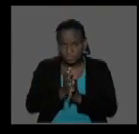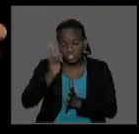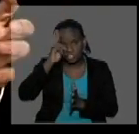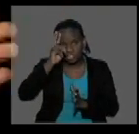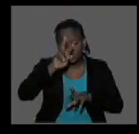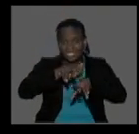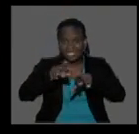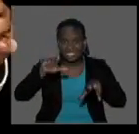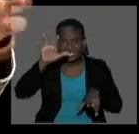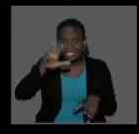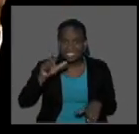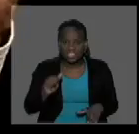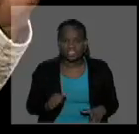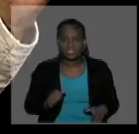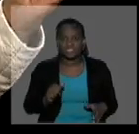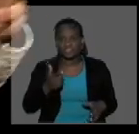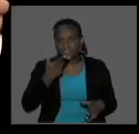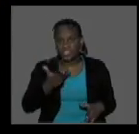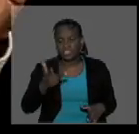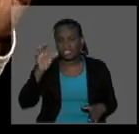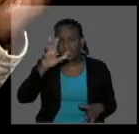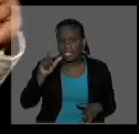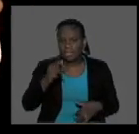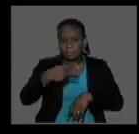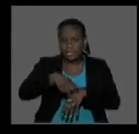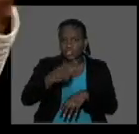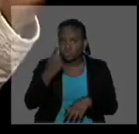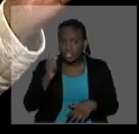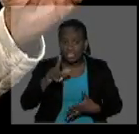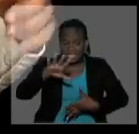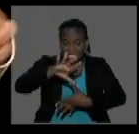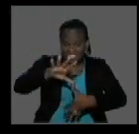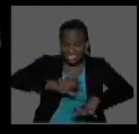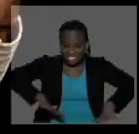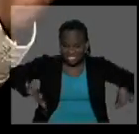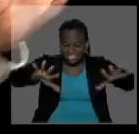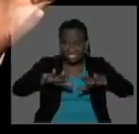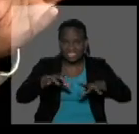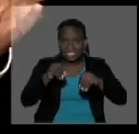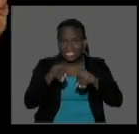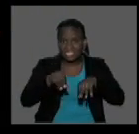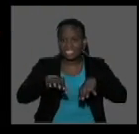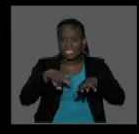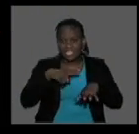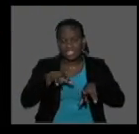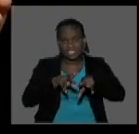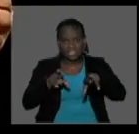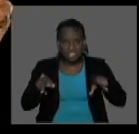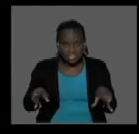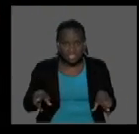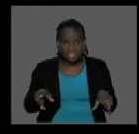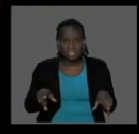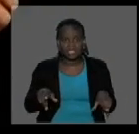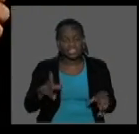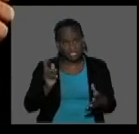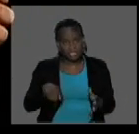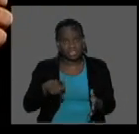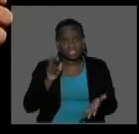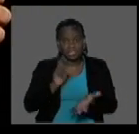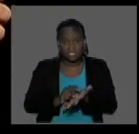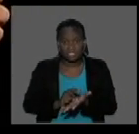da diversidade africana, que a África não é um país, é um continente e é diverso, isso realmente